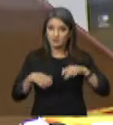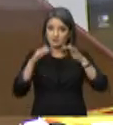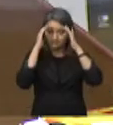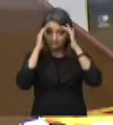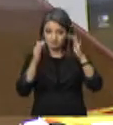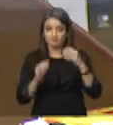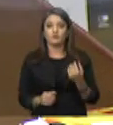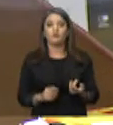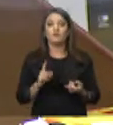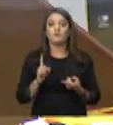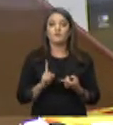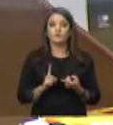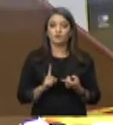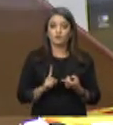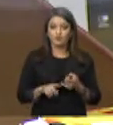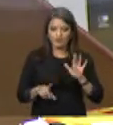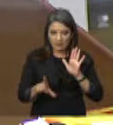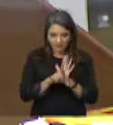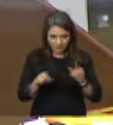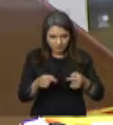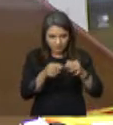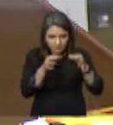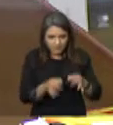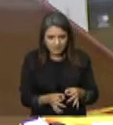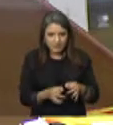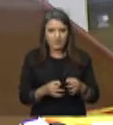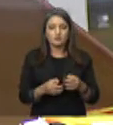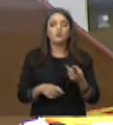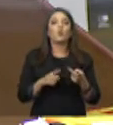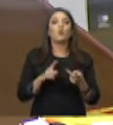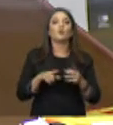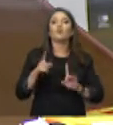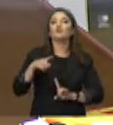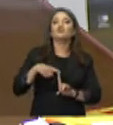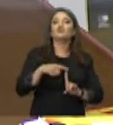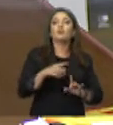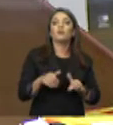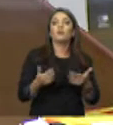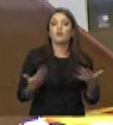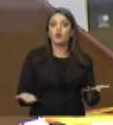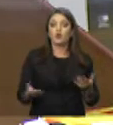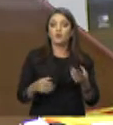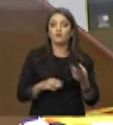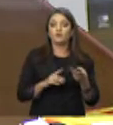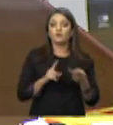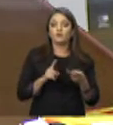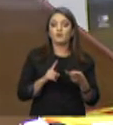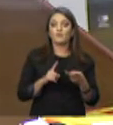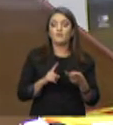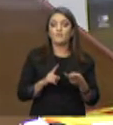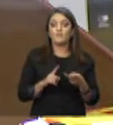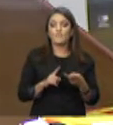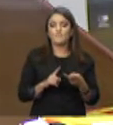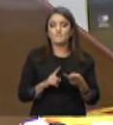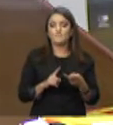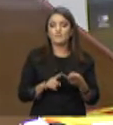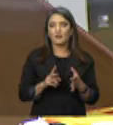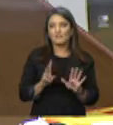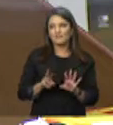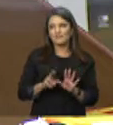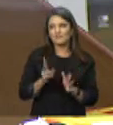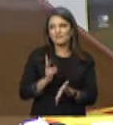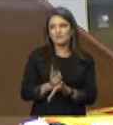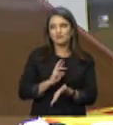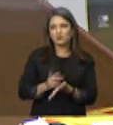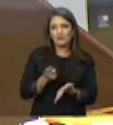observância quais sejam o da legalidade sob a forma da diversidade ainda que não tão exigente quanto